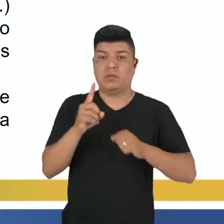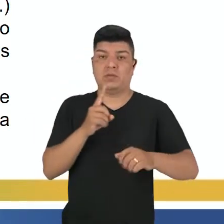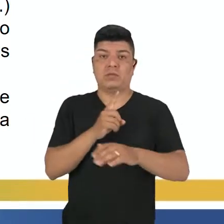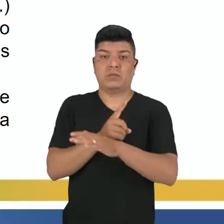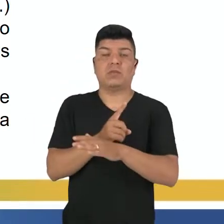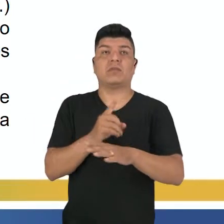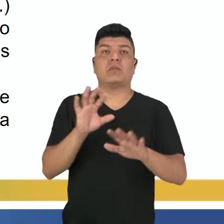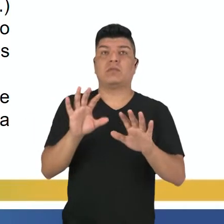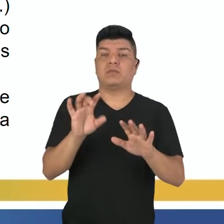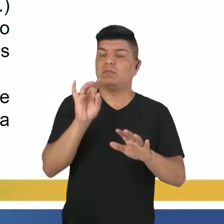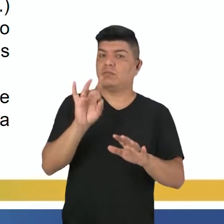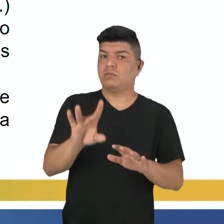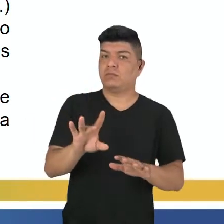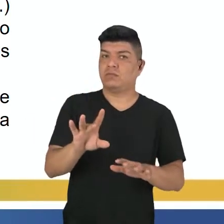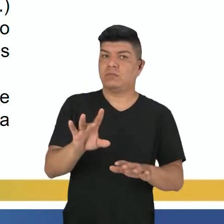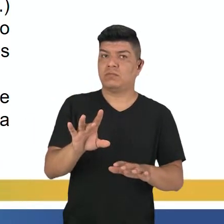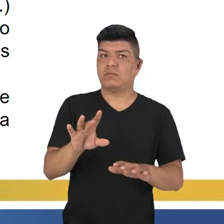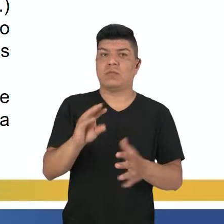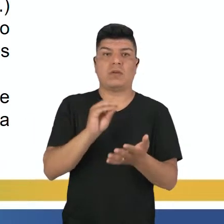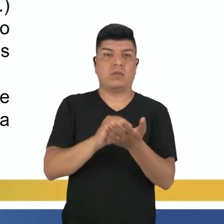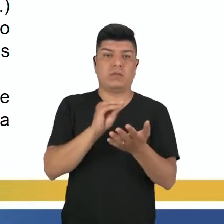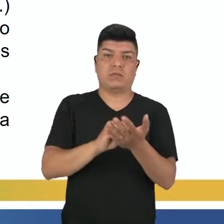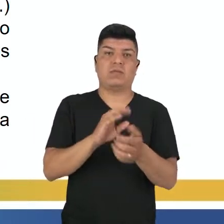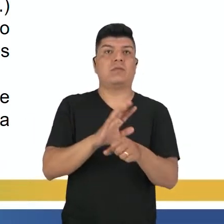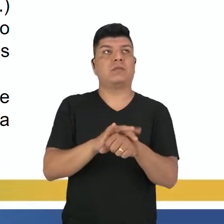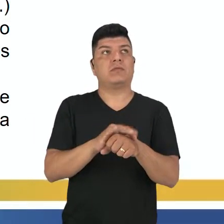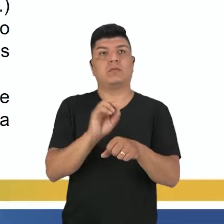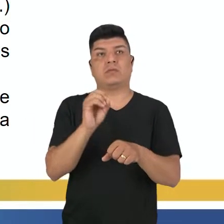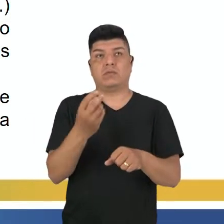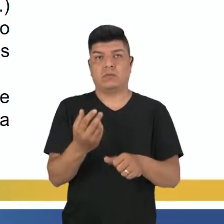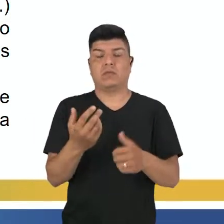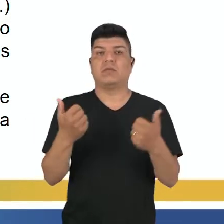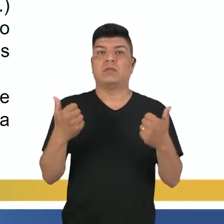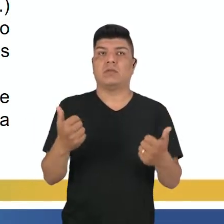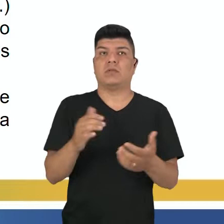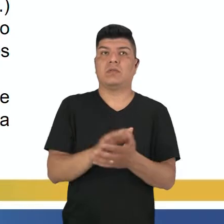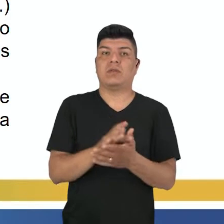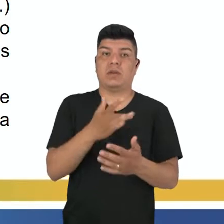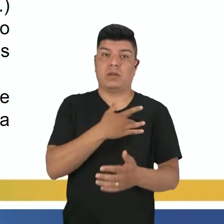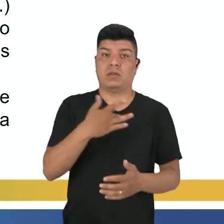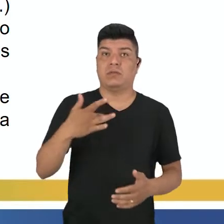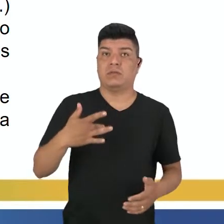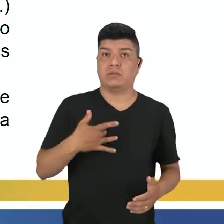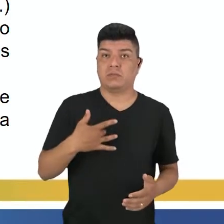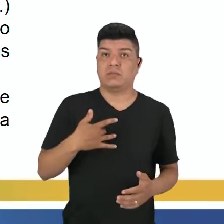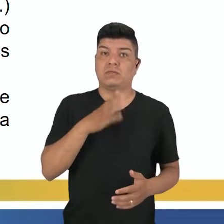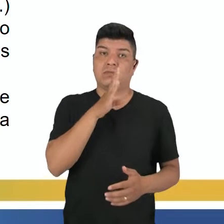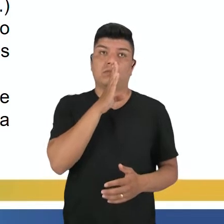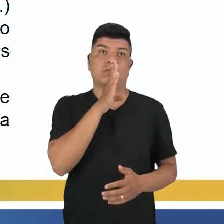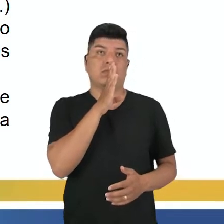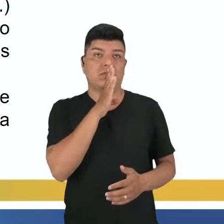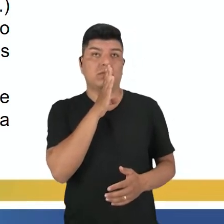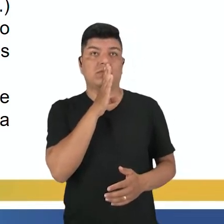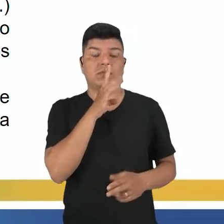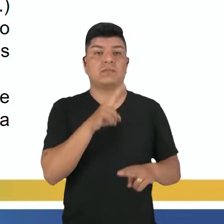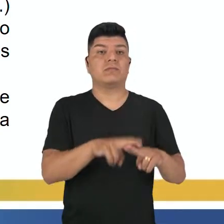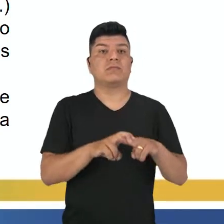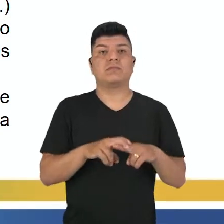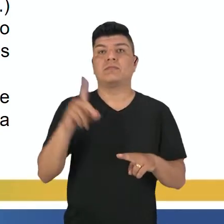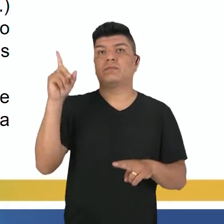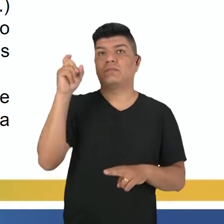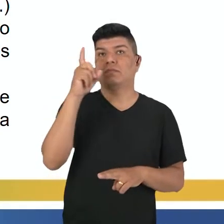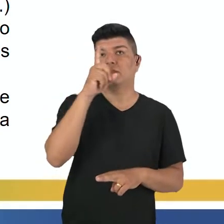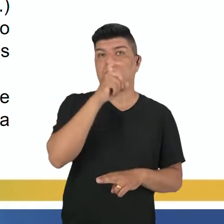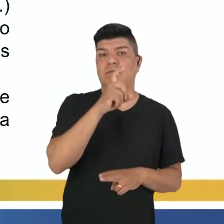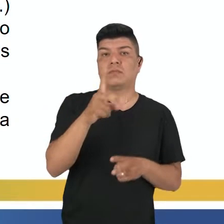e não apenas a ausência de doença ou enfermidade. A saúde, ela é silenciosa, por isso é difícil